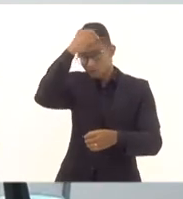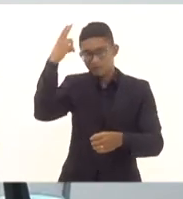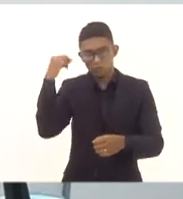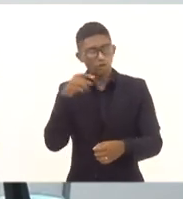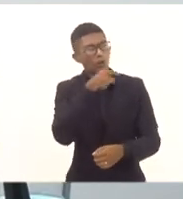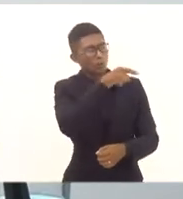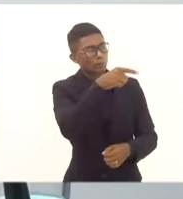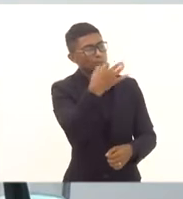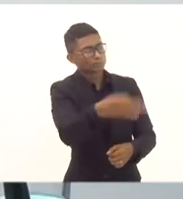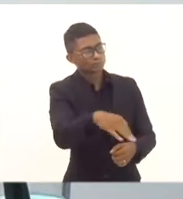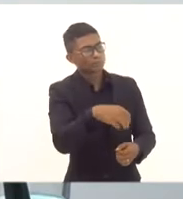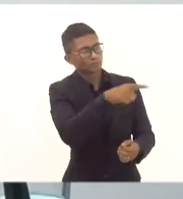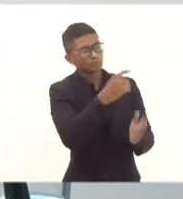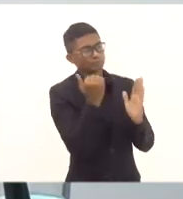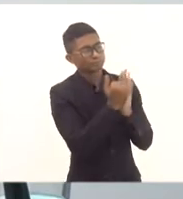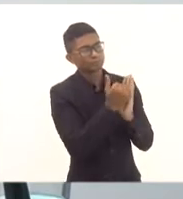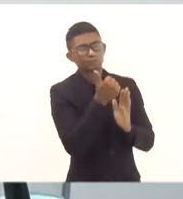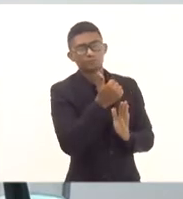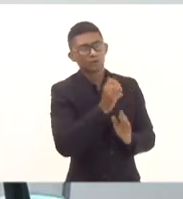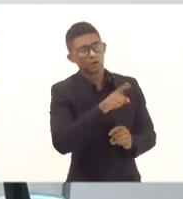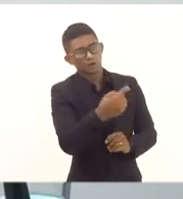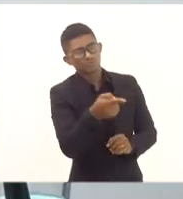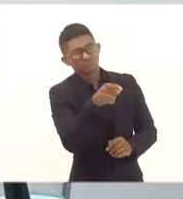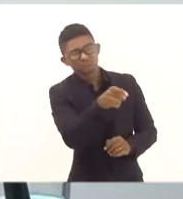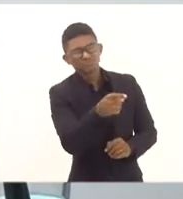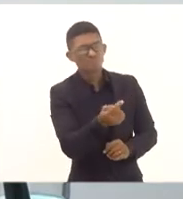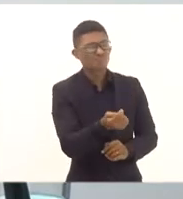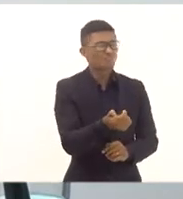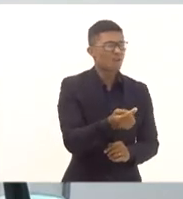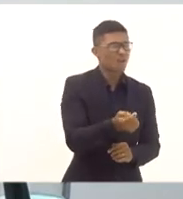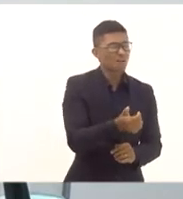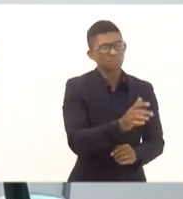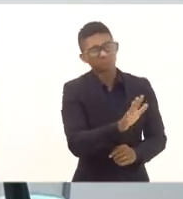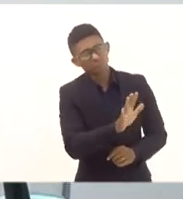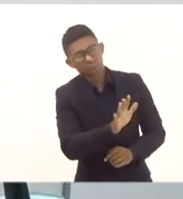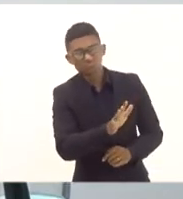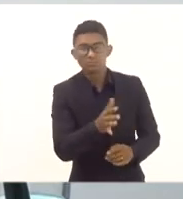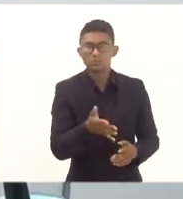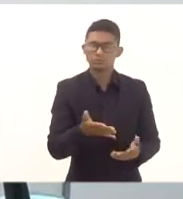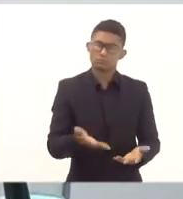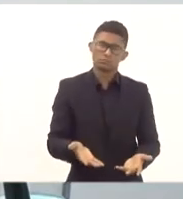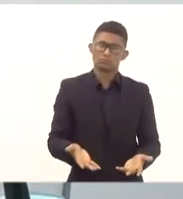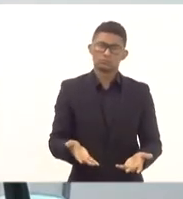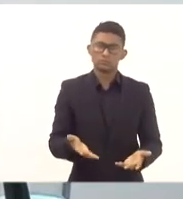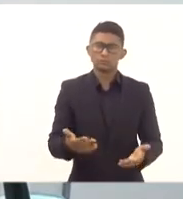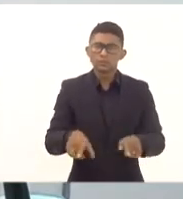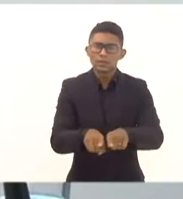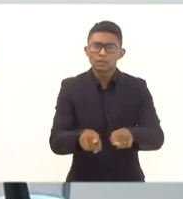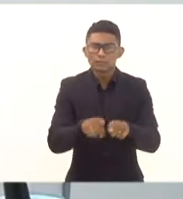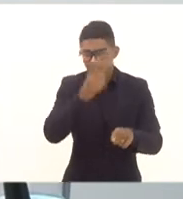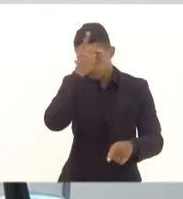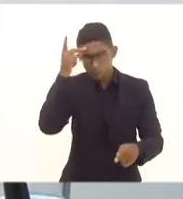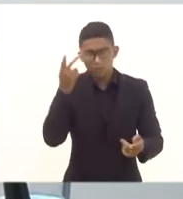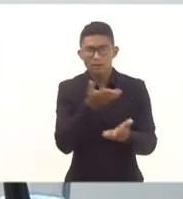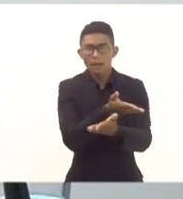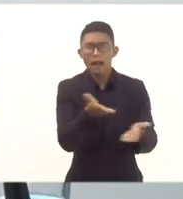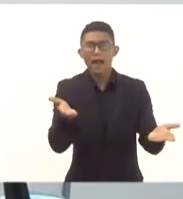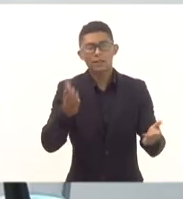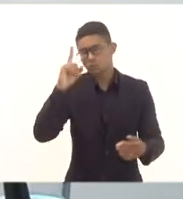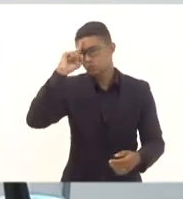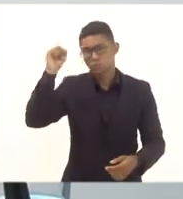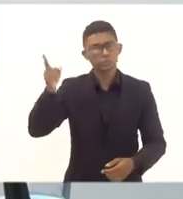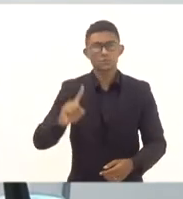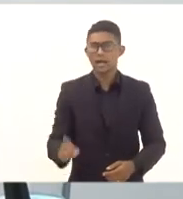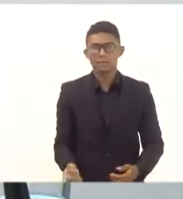e um outro gargalac essas pessoas não sabiam que estavam sendo beneficiadas e ao mesmo tempo